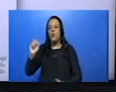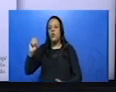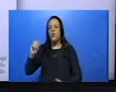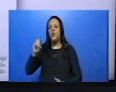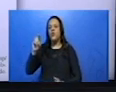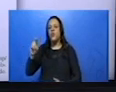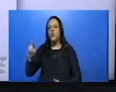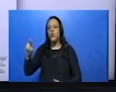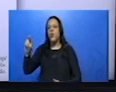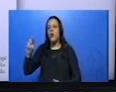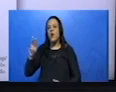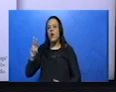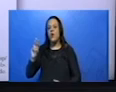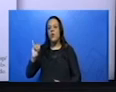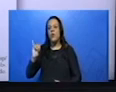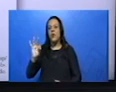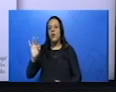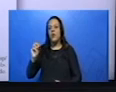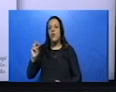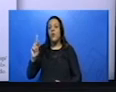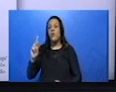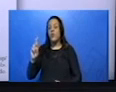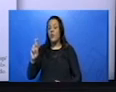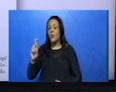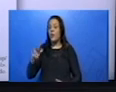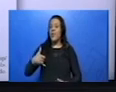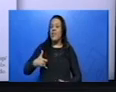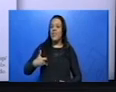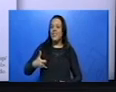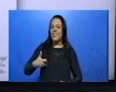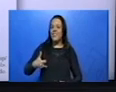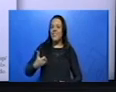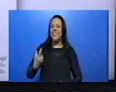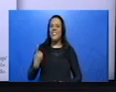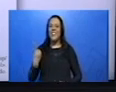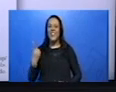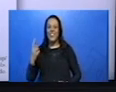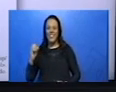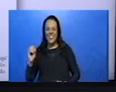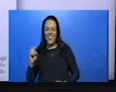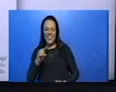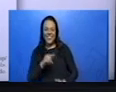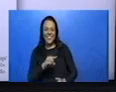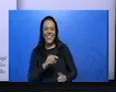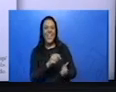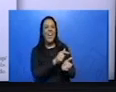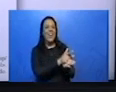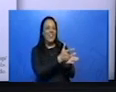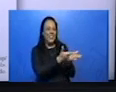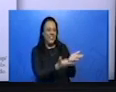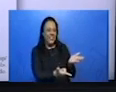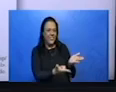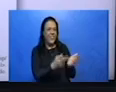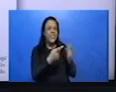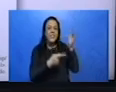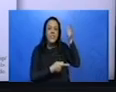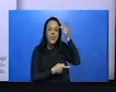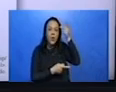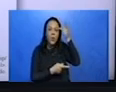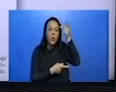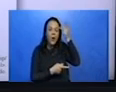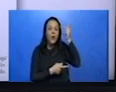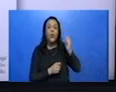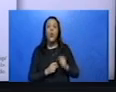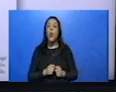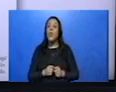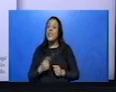Wendolfo Marola, de 10 anos, e foi para o especial para a Folha, tá? Então, olha só, foi um aluno de